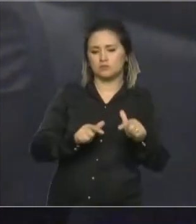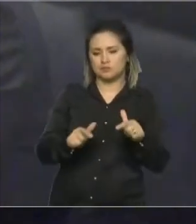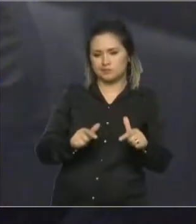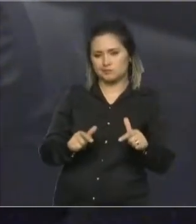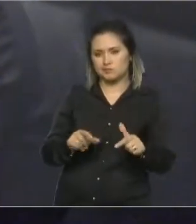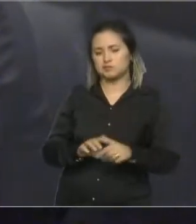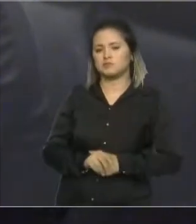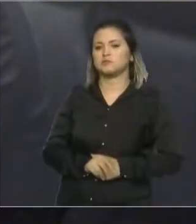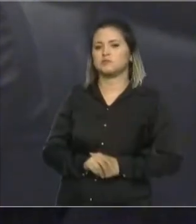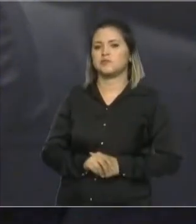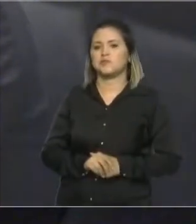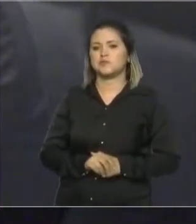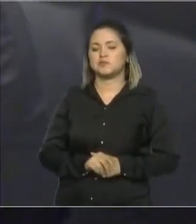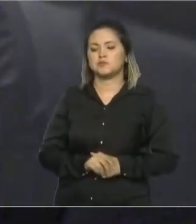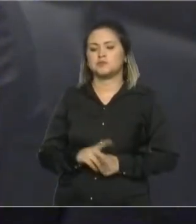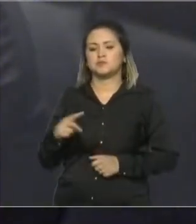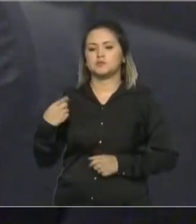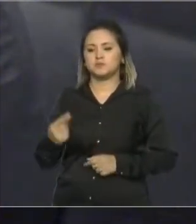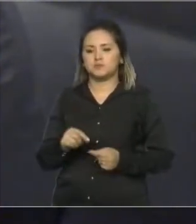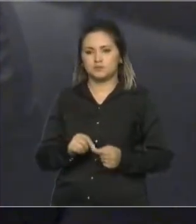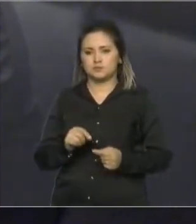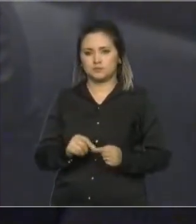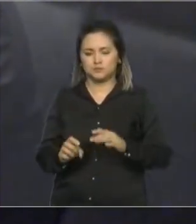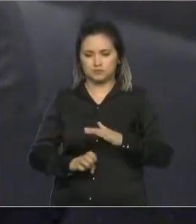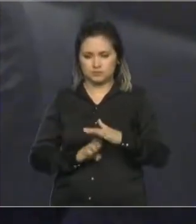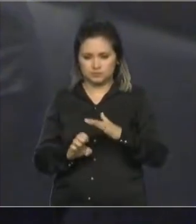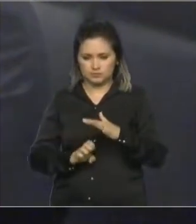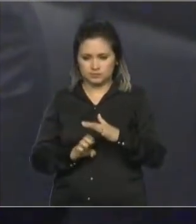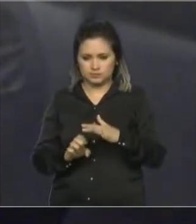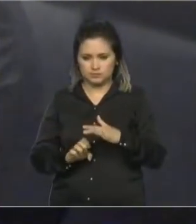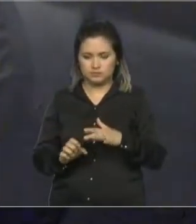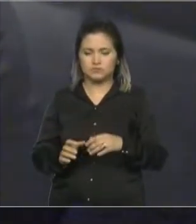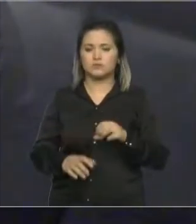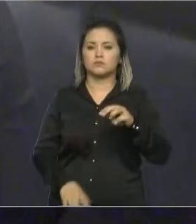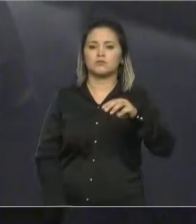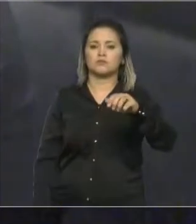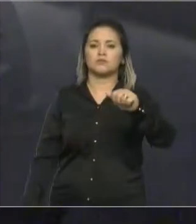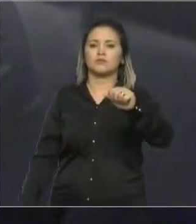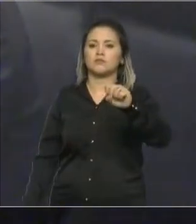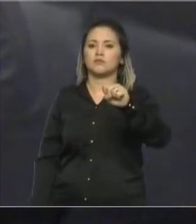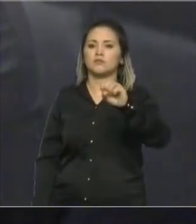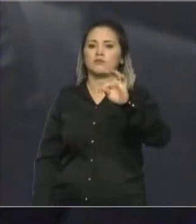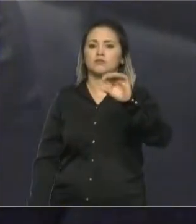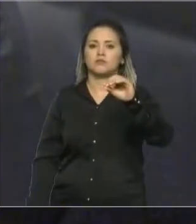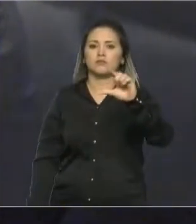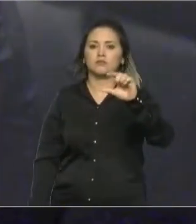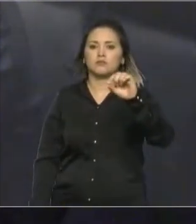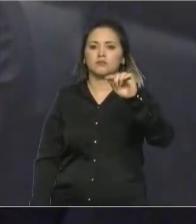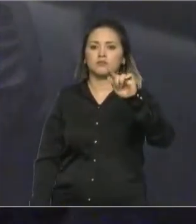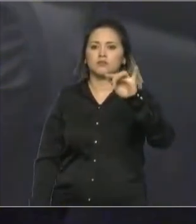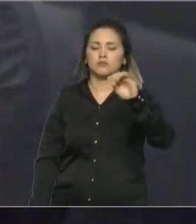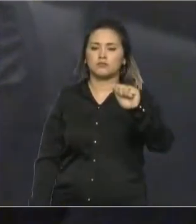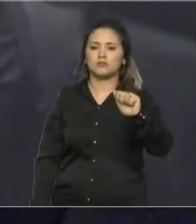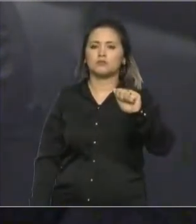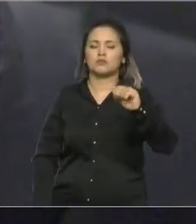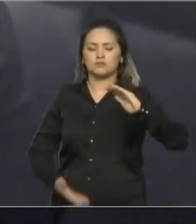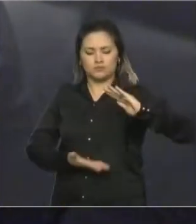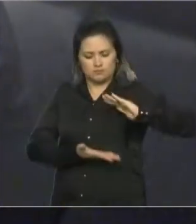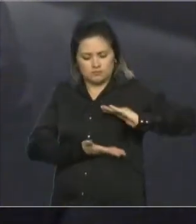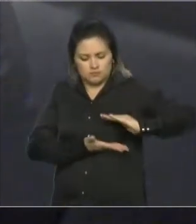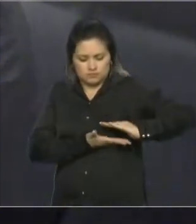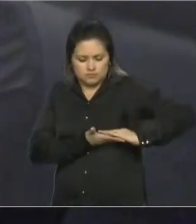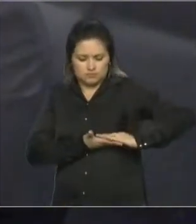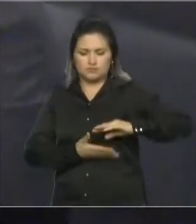economia que fizemos nas empresas médicas, que foi o serviço de mastologia, o mamógrafo, que funciona dentro do hospital, o